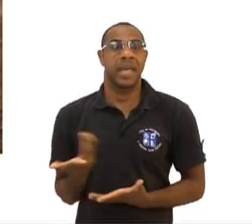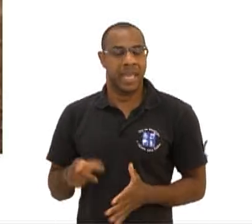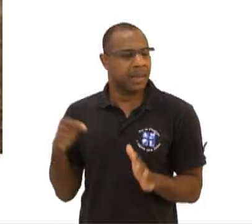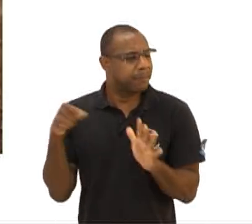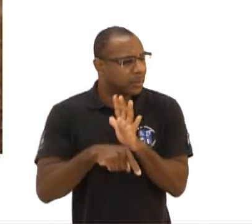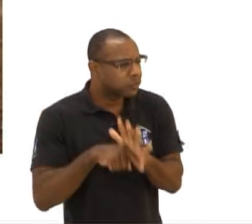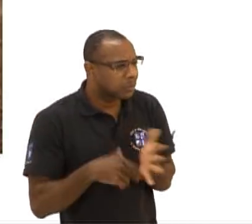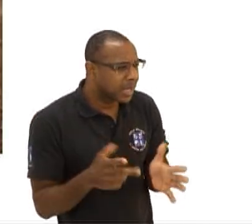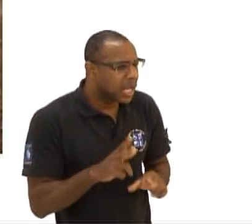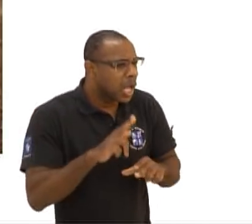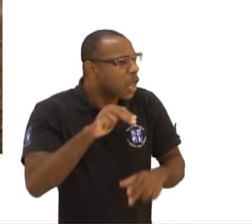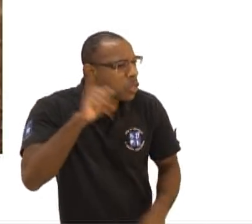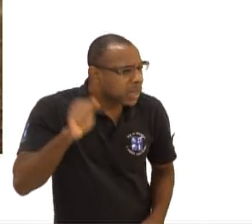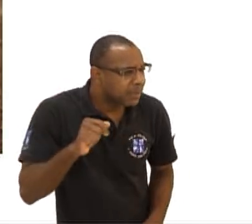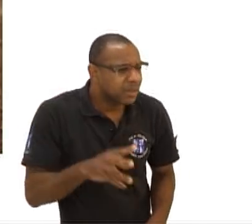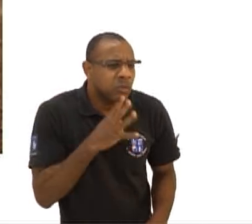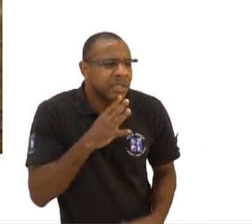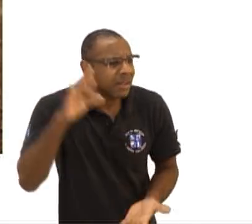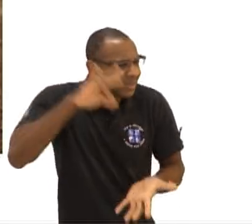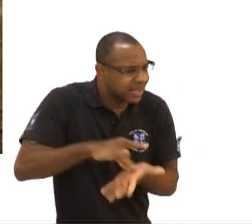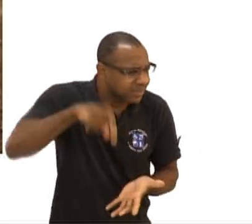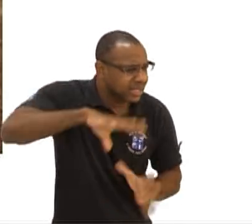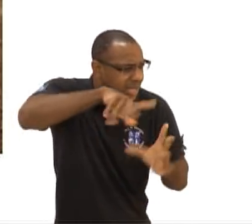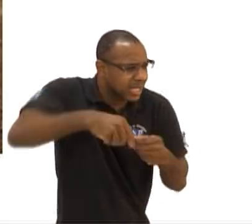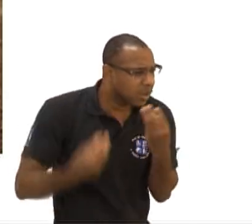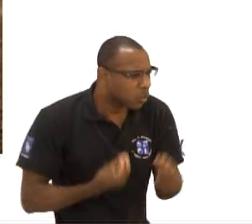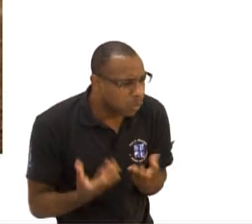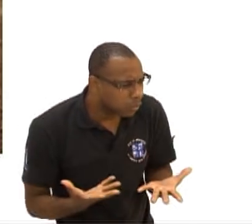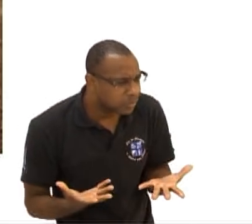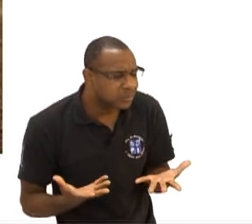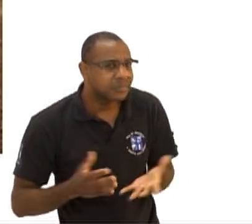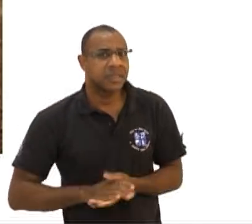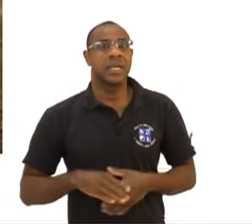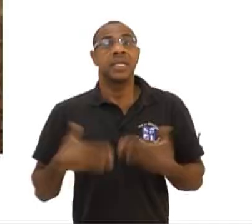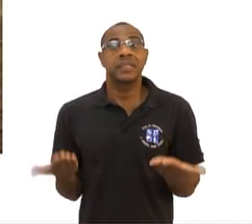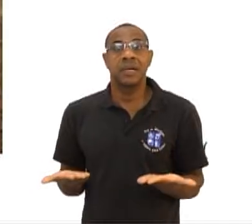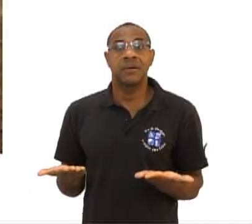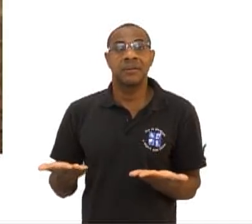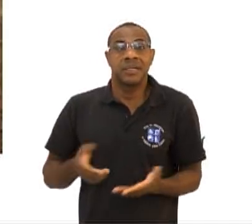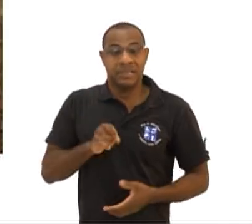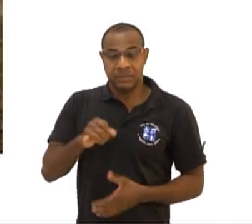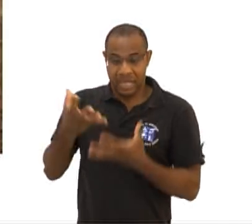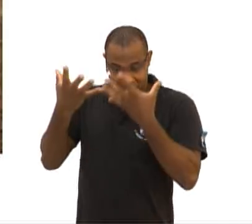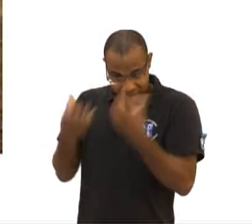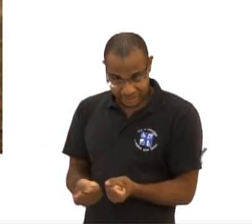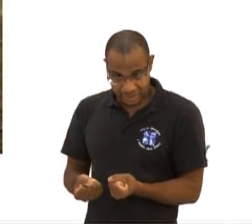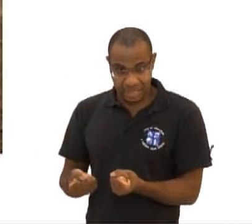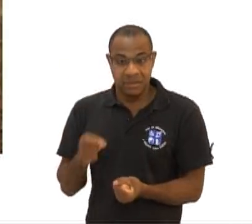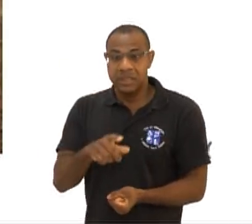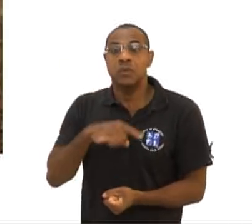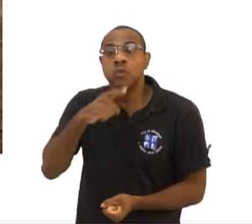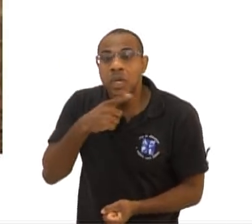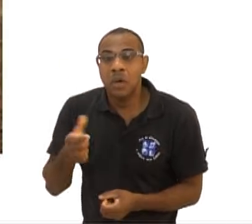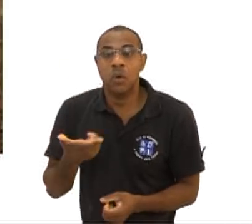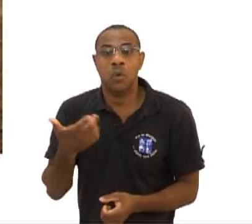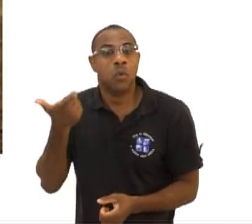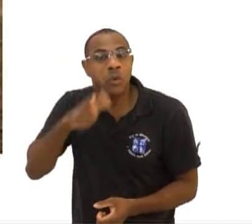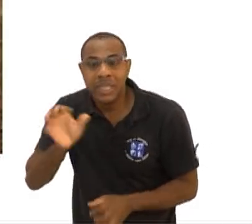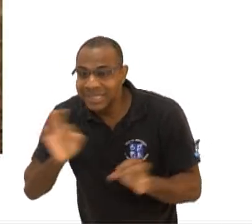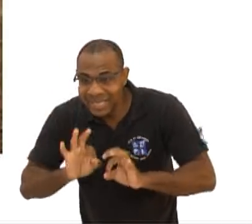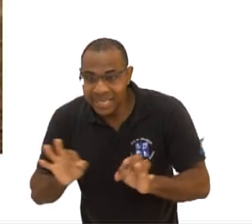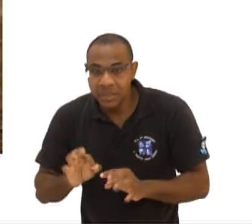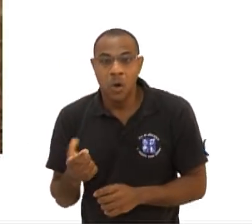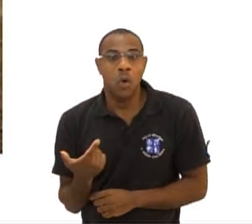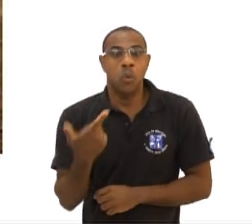então nunca mais conheceremos a verdade na Terra? Ele disse sim, quando você aceitar que você não está tão certo e que o outro não está tão